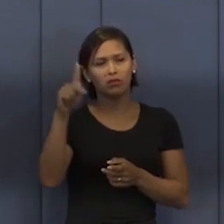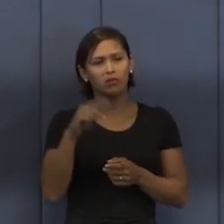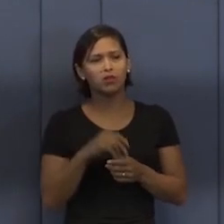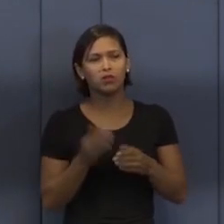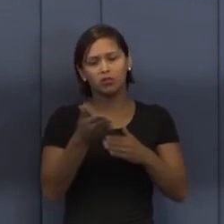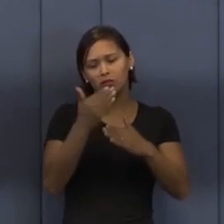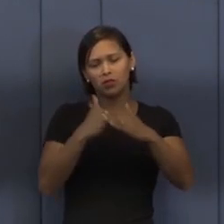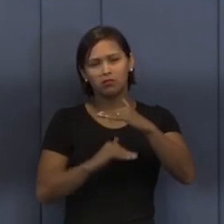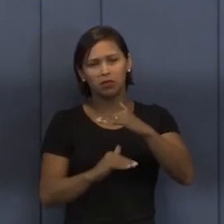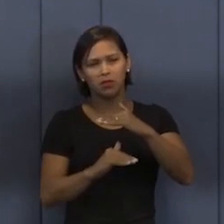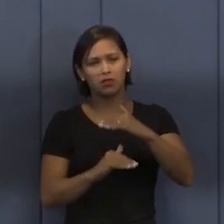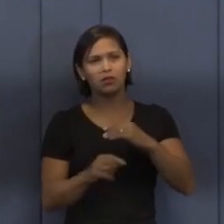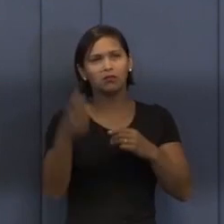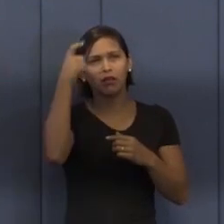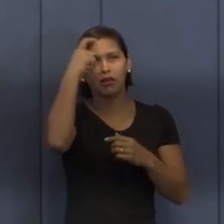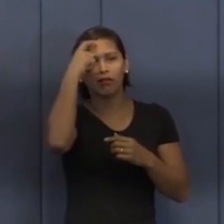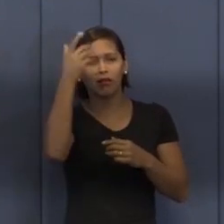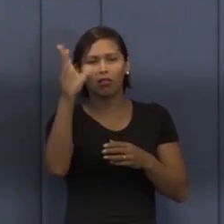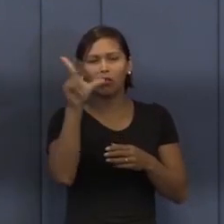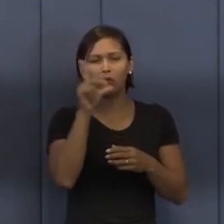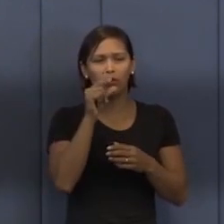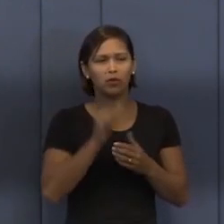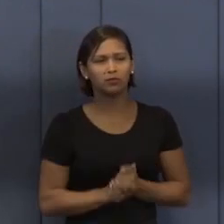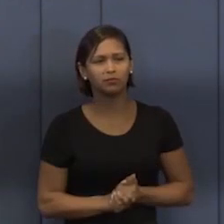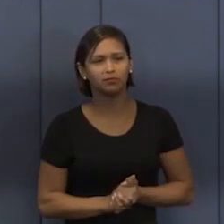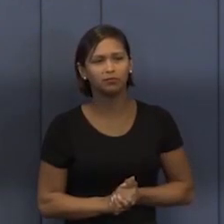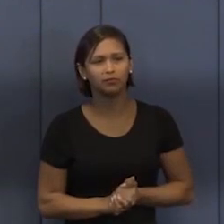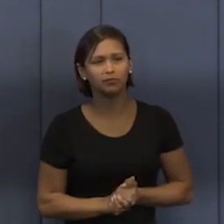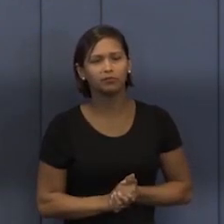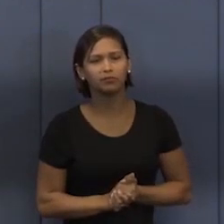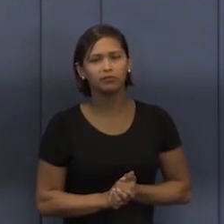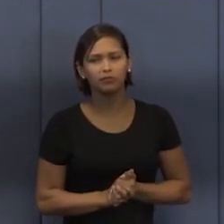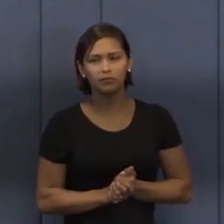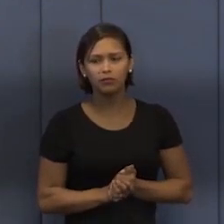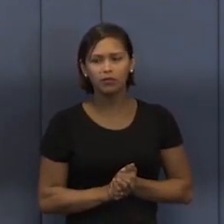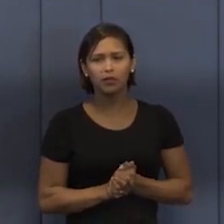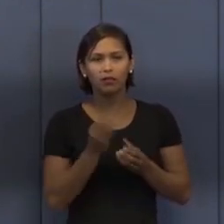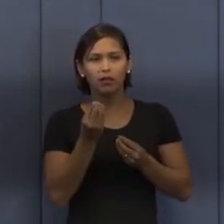culturas autóctones ou inferiores, sob o ponto de vista intelectual, ideal e etc.